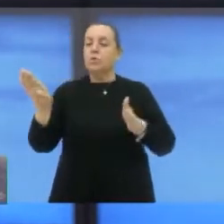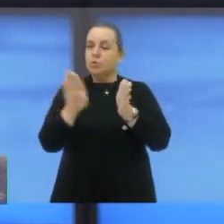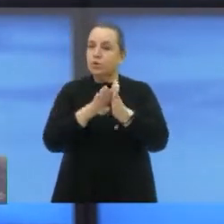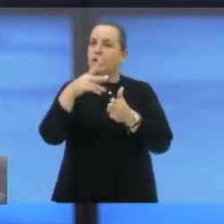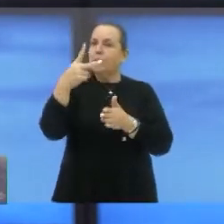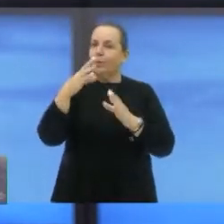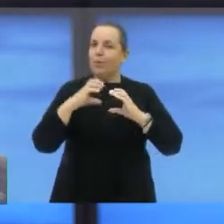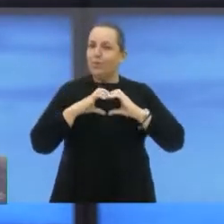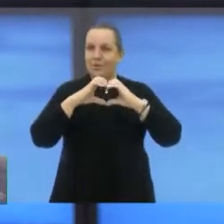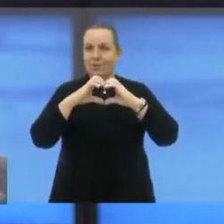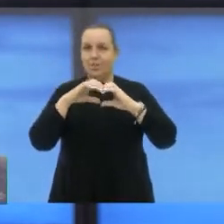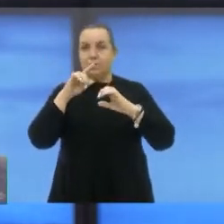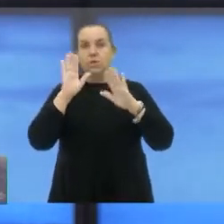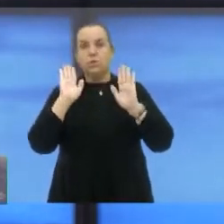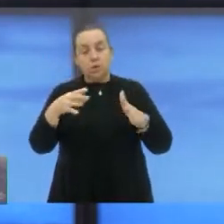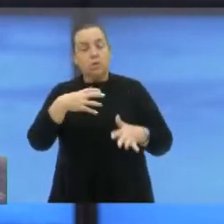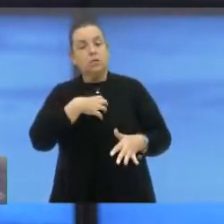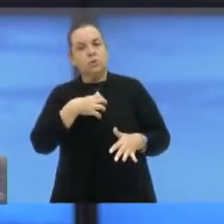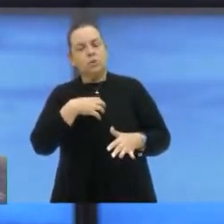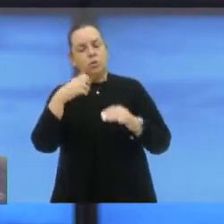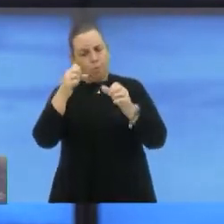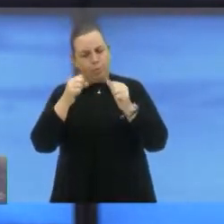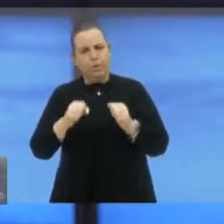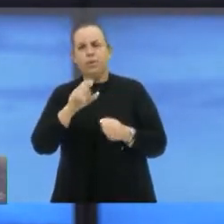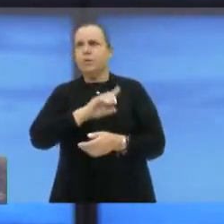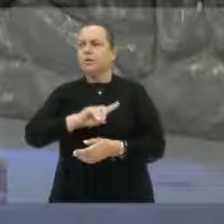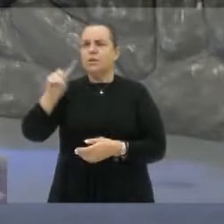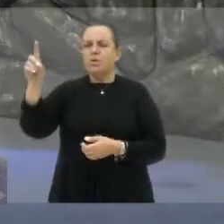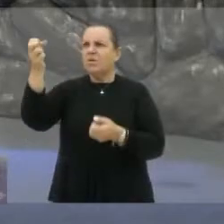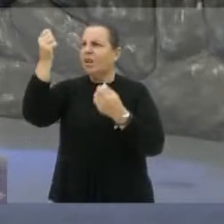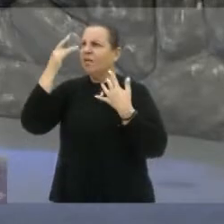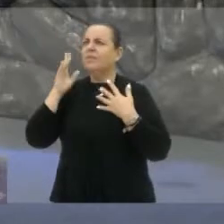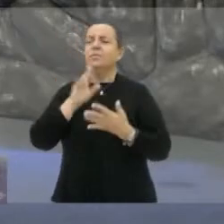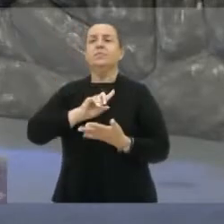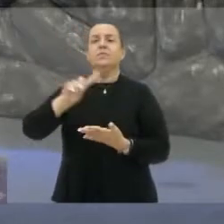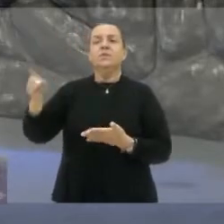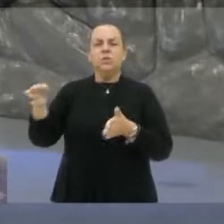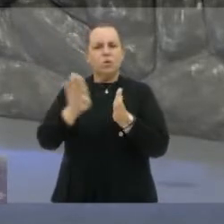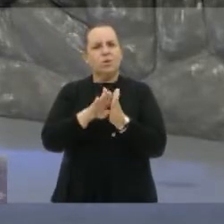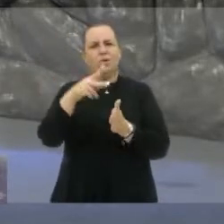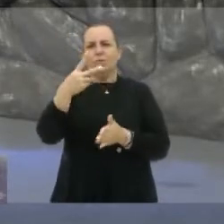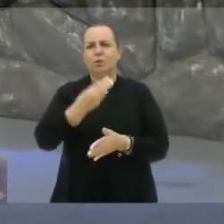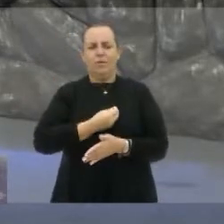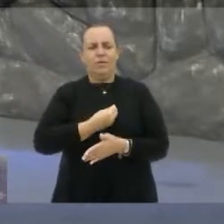Deus, você já está sentindo a graça de Deus. Olha,